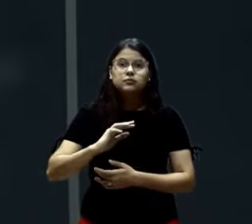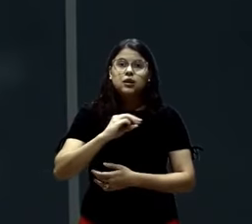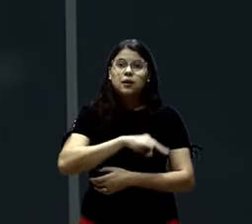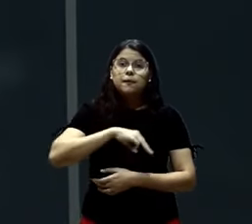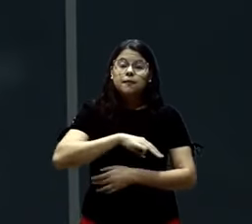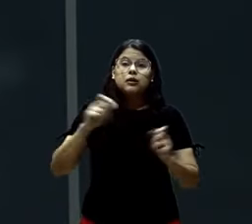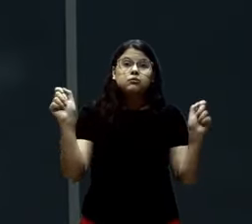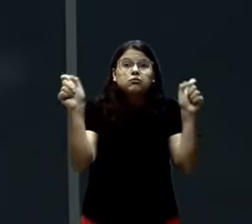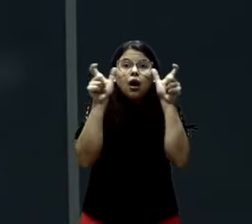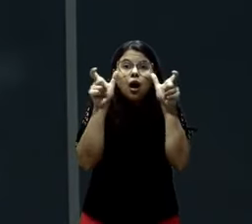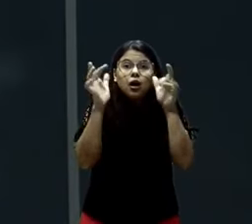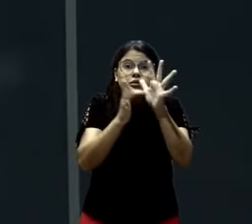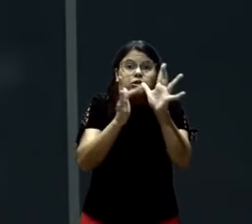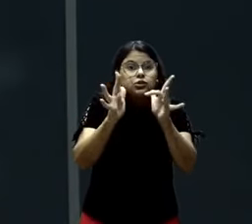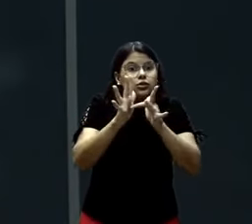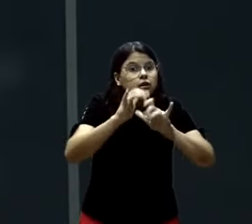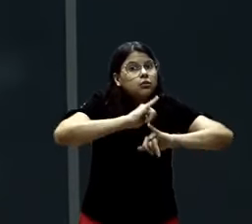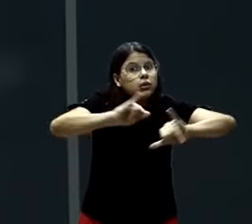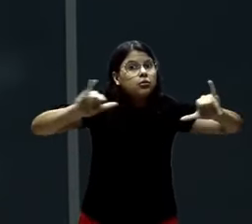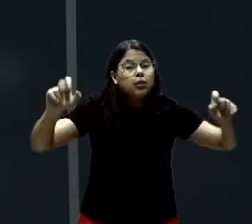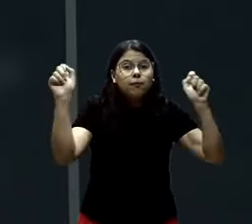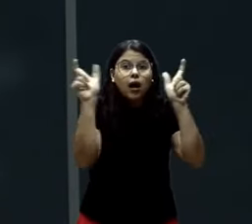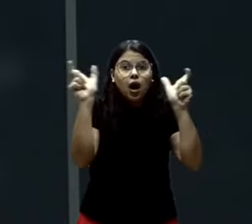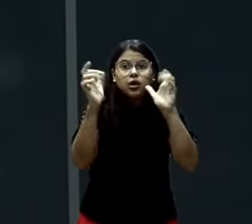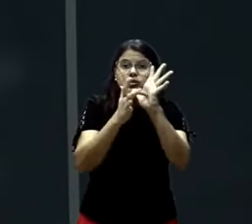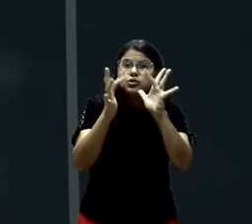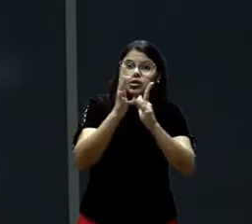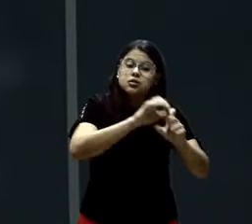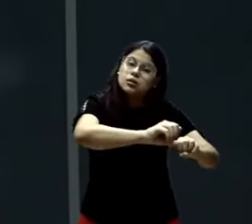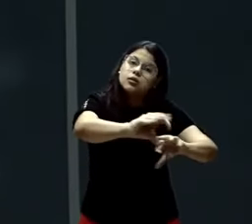Jesus vai nos dar um alerta. E Jesus vai nos ensinar a orar.